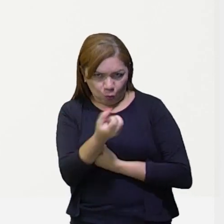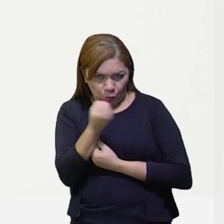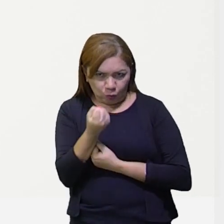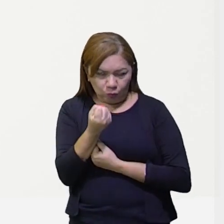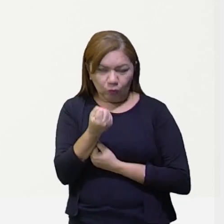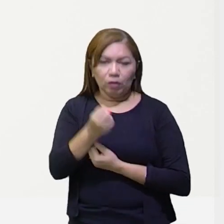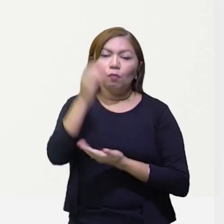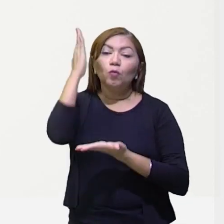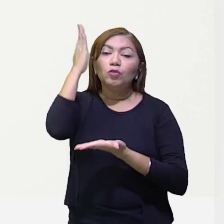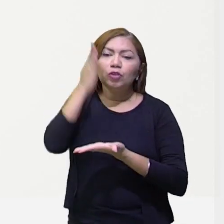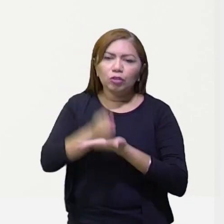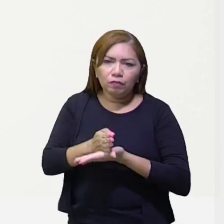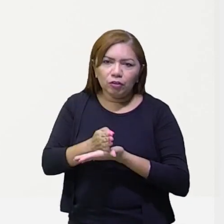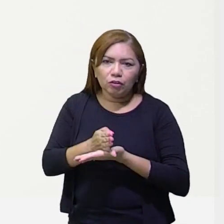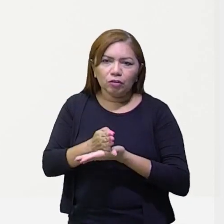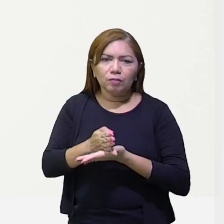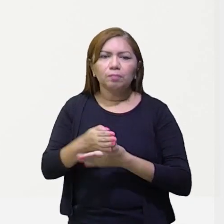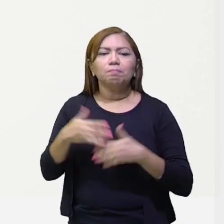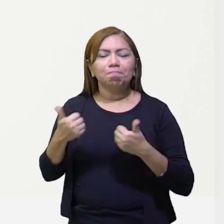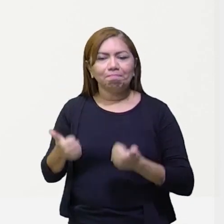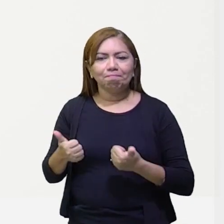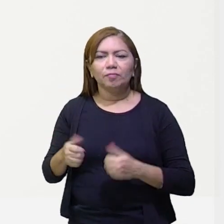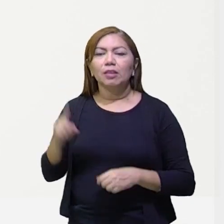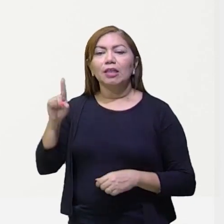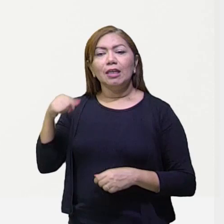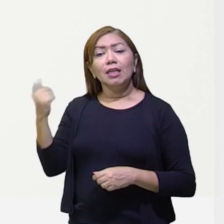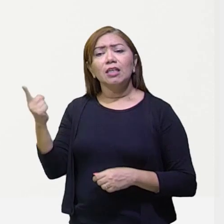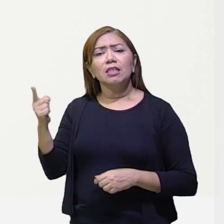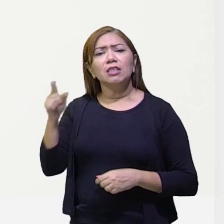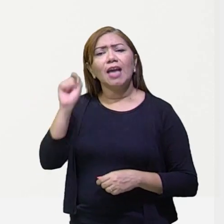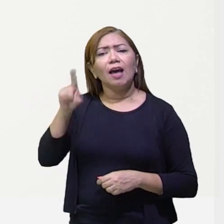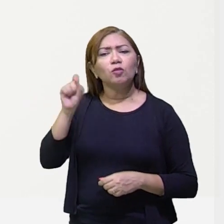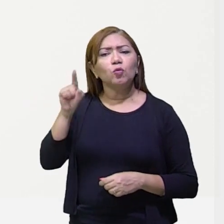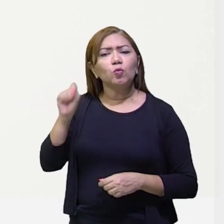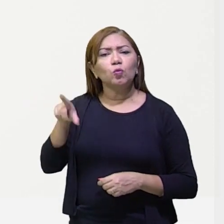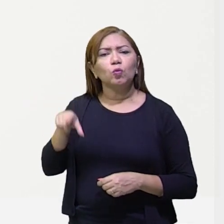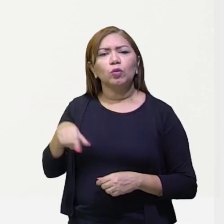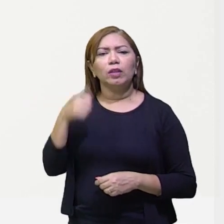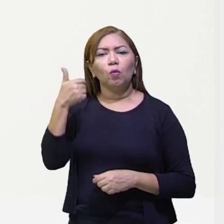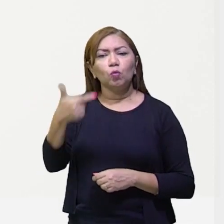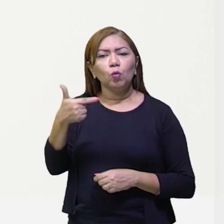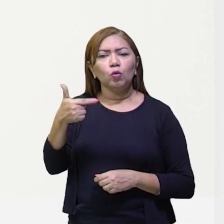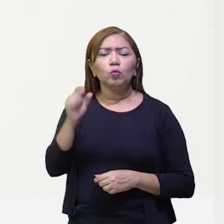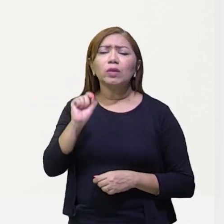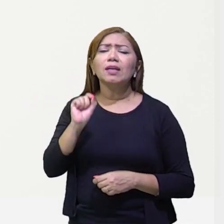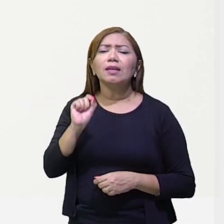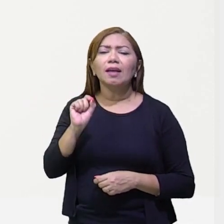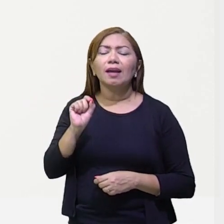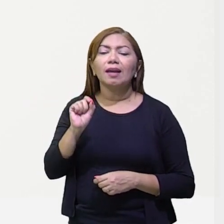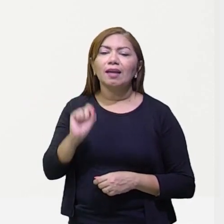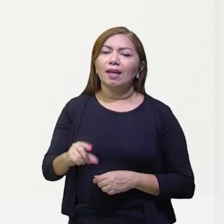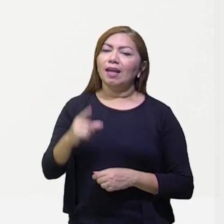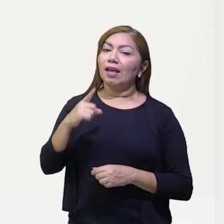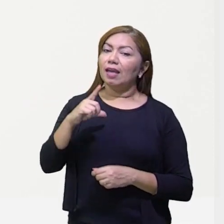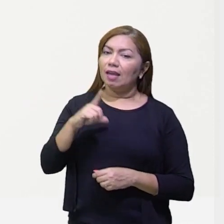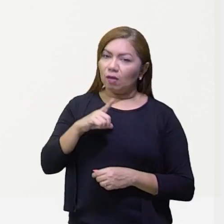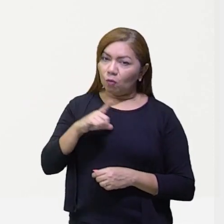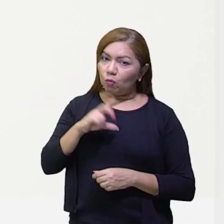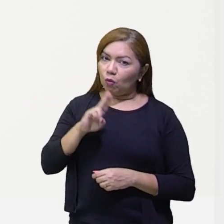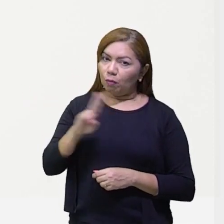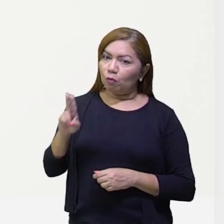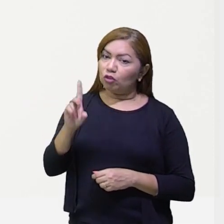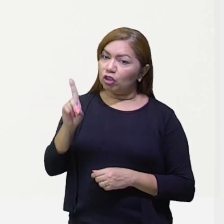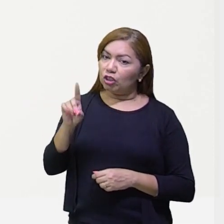dividir. Muito bem. E esse próximo número, professor, o número 2, o que que ele é? É o nosso